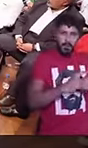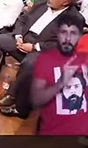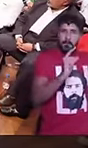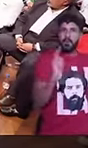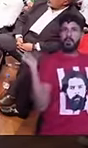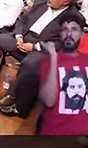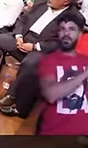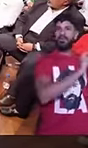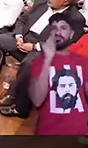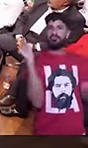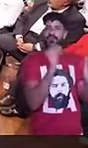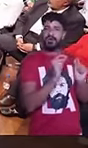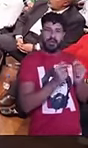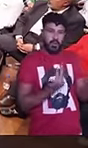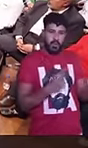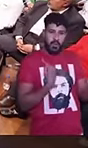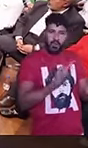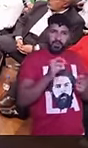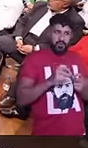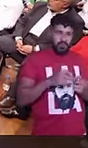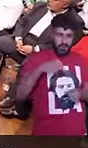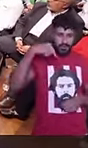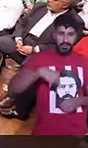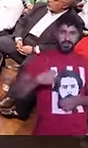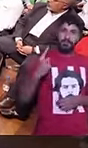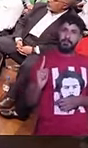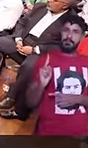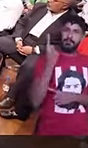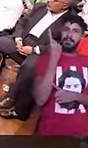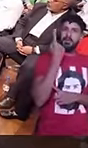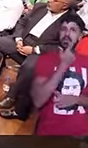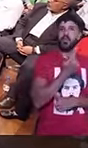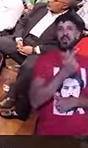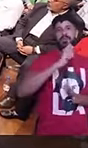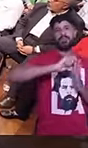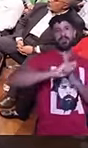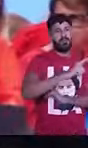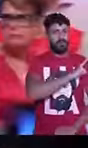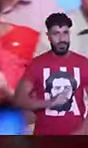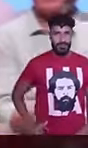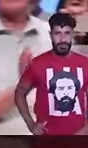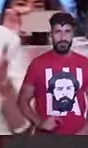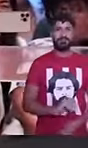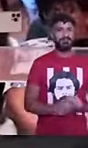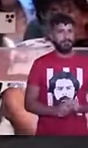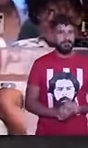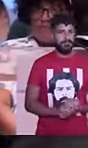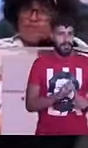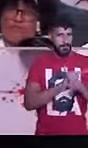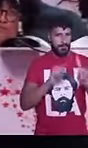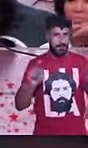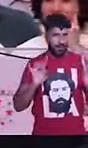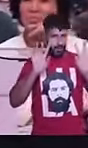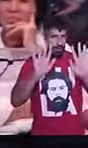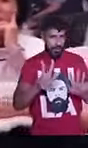conseguiu fazer o que nós fizemos nesses primeiros 12 meses de governo. Mas não é isso que